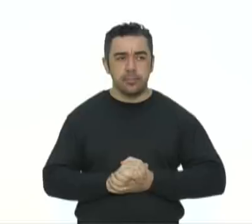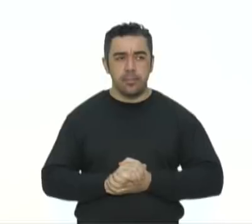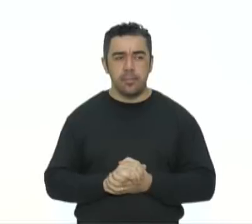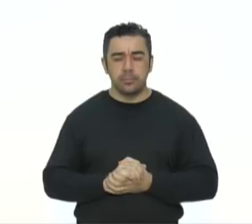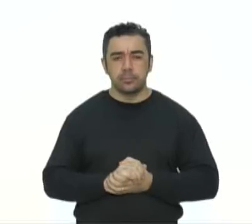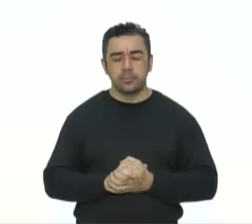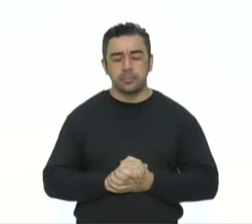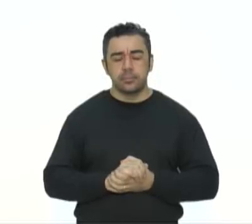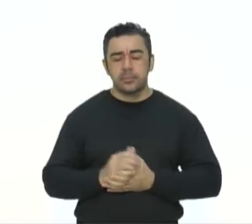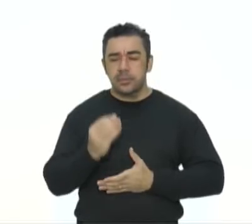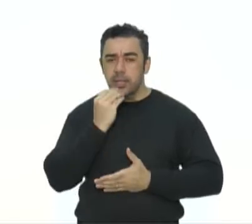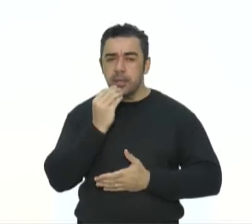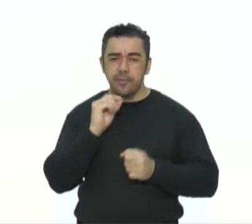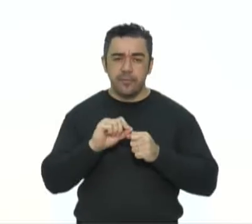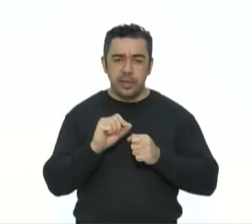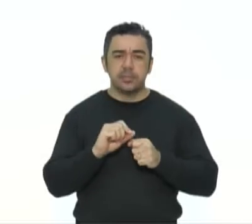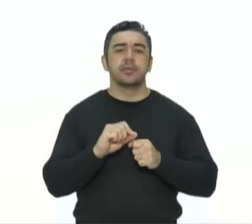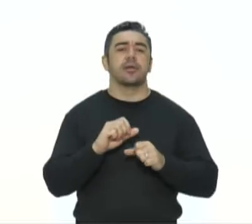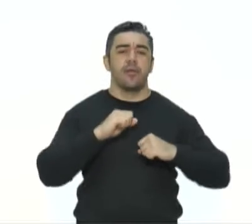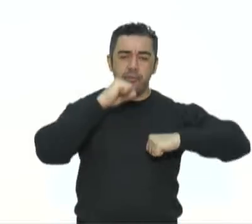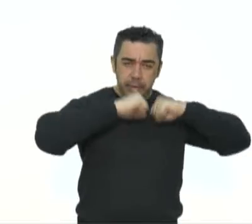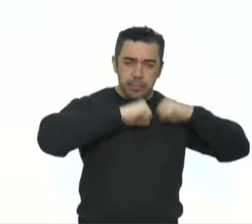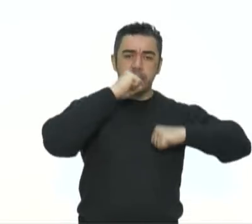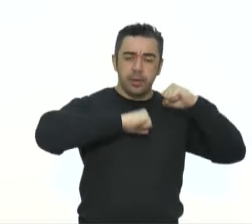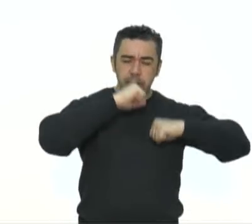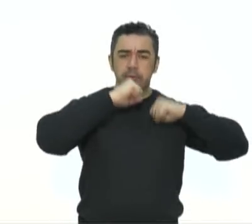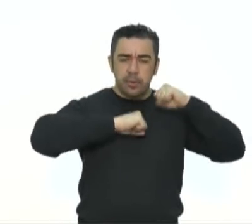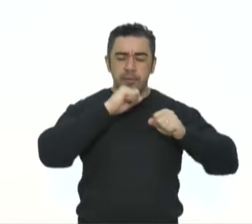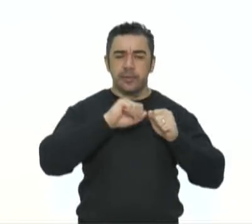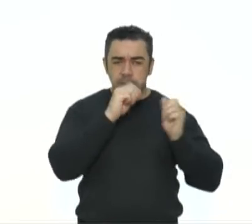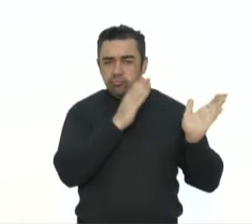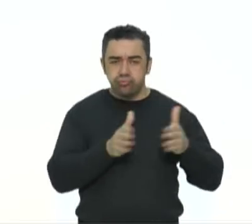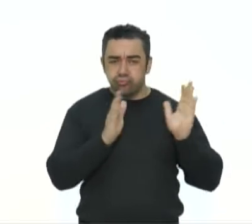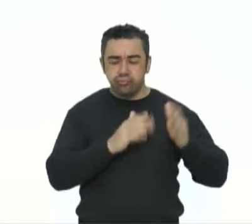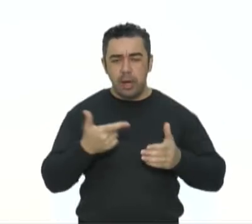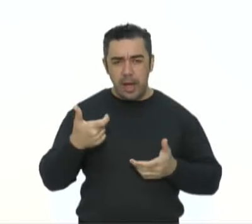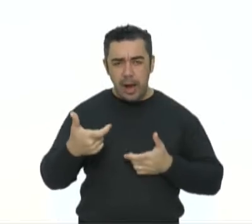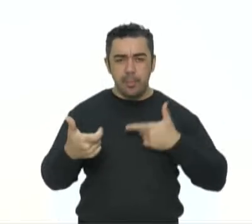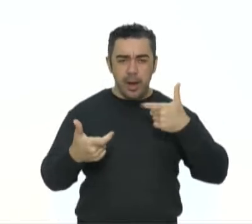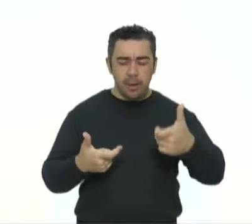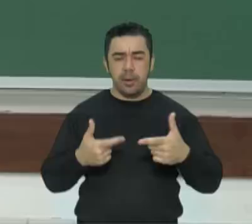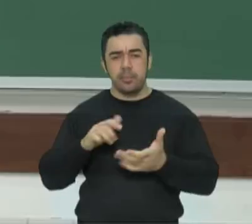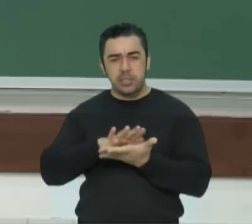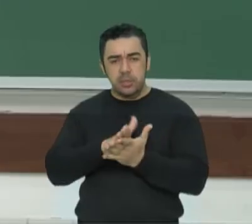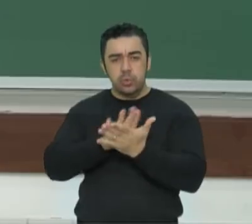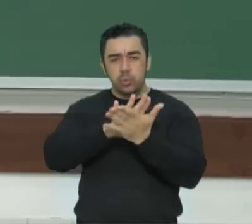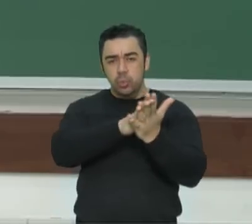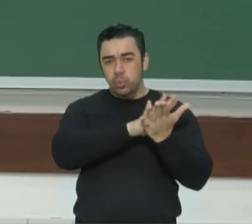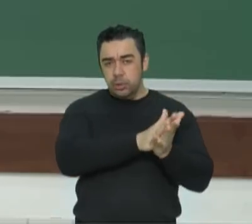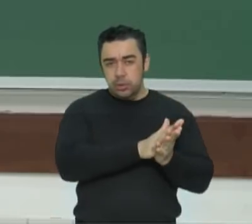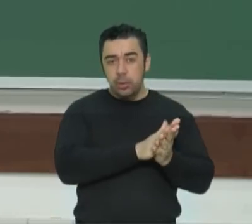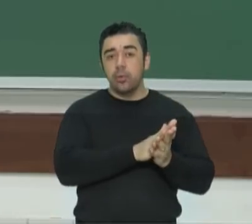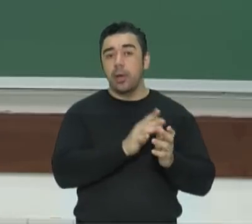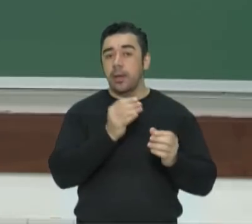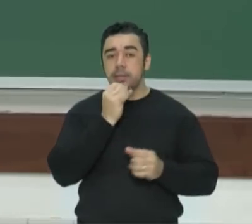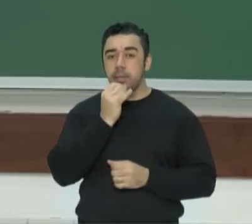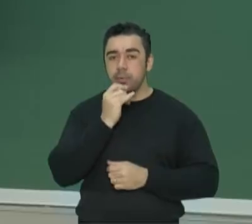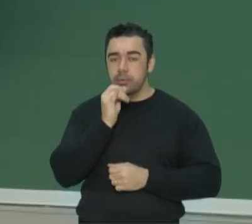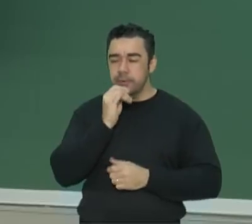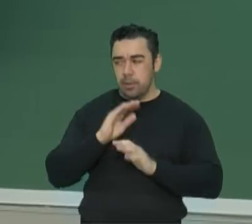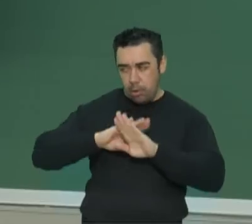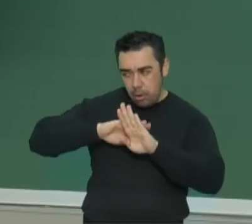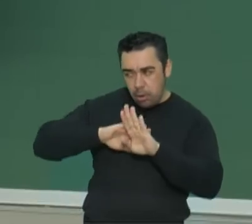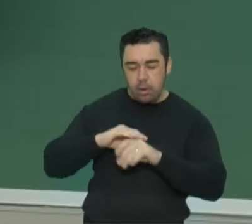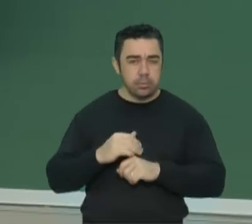lá. Buscavam produzir armas de destruição em massa como forma de ameaçar o inimigo.